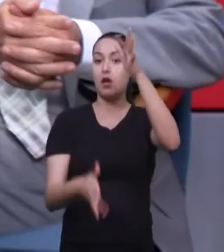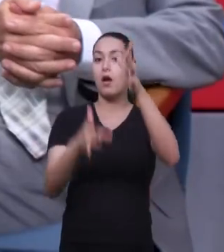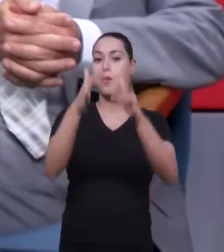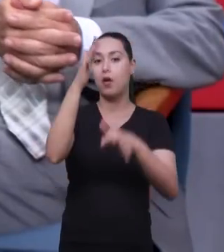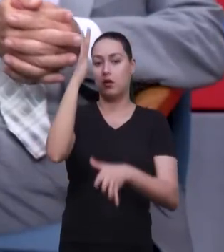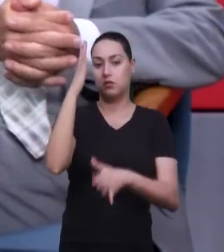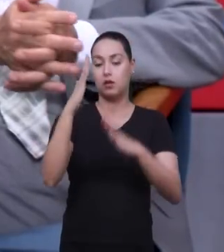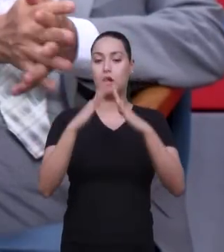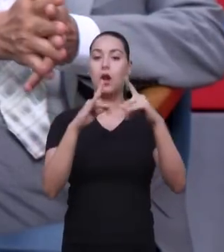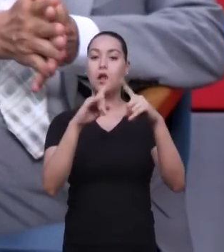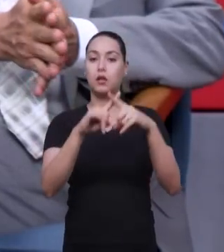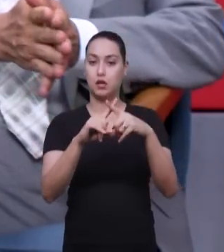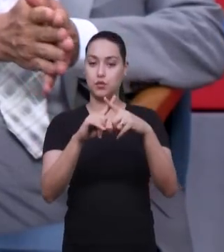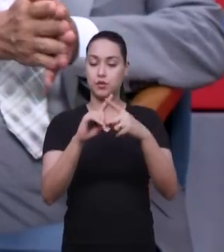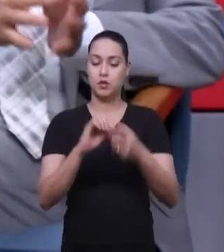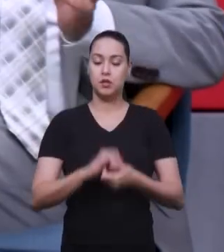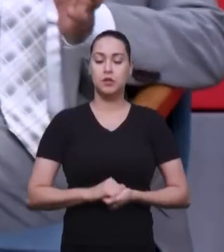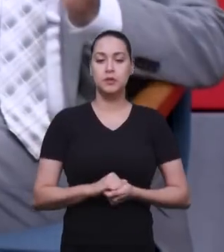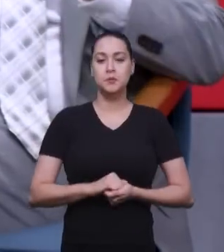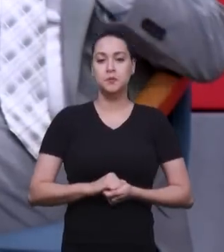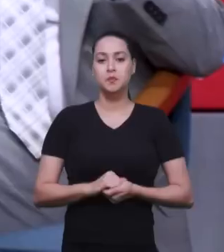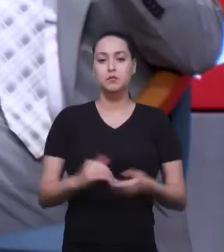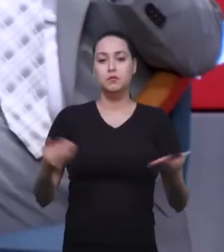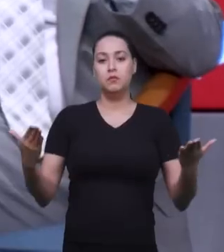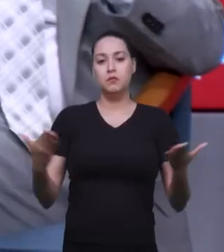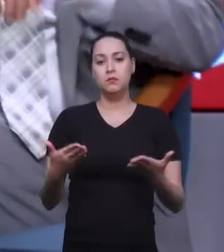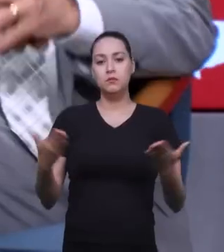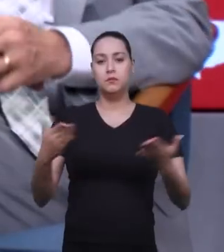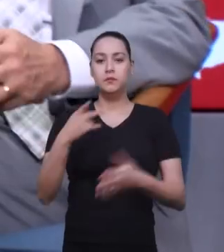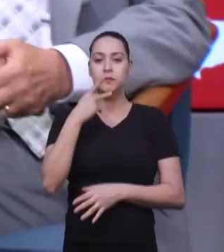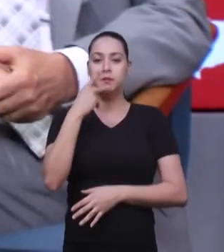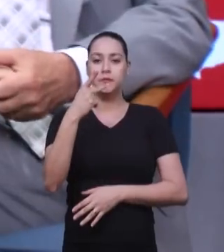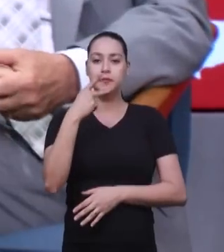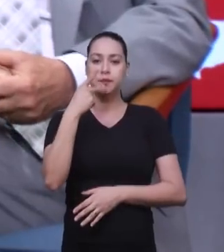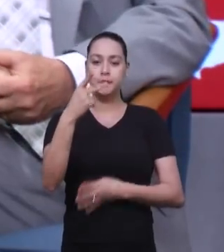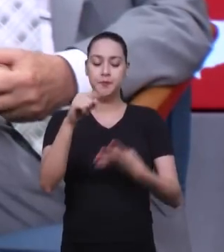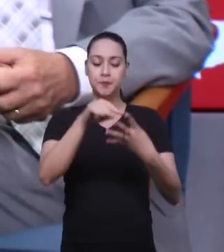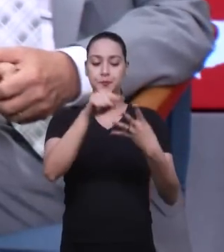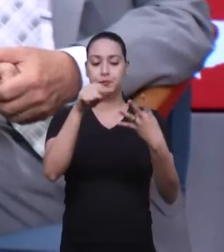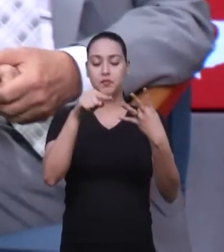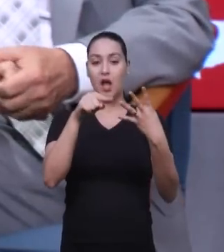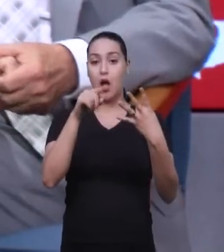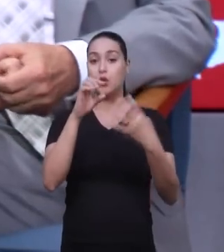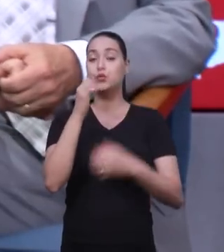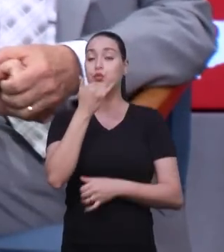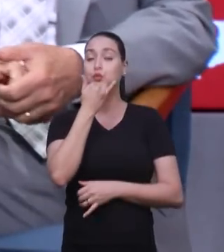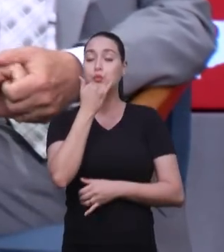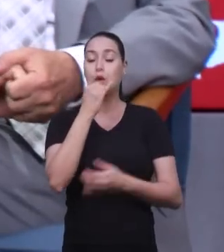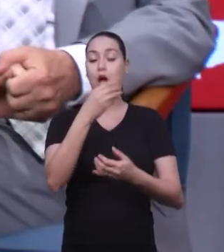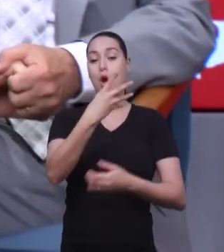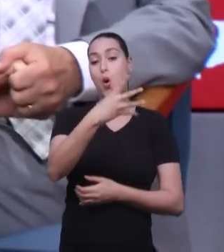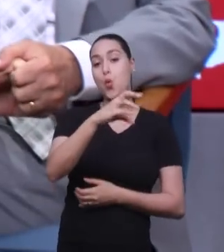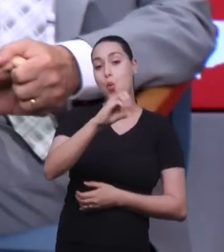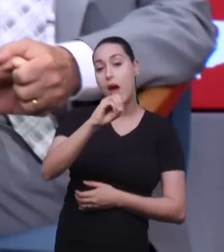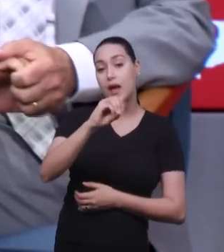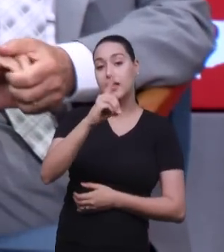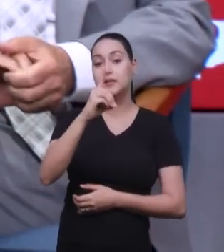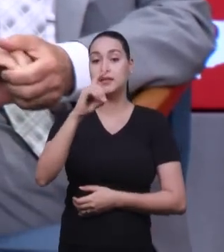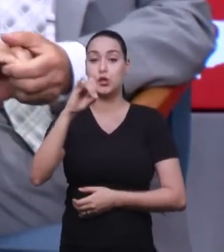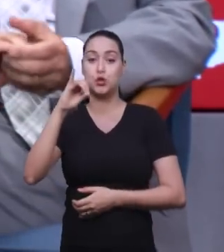derramado sobre toda a igreja. Então vamos agora falar nos 40